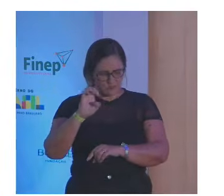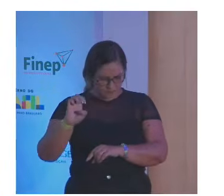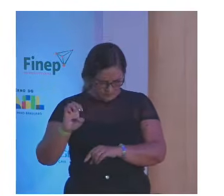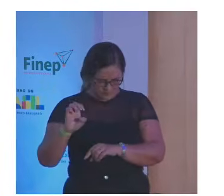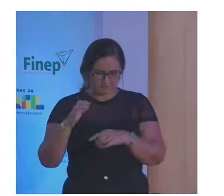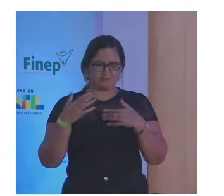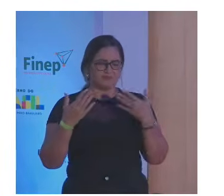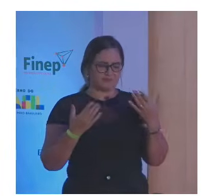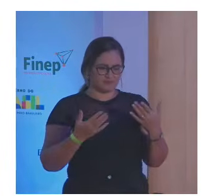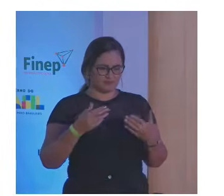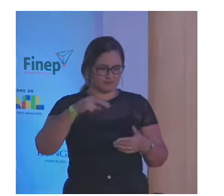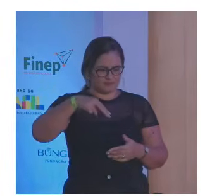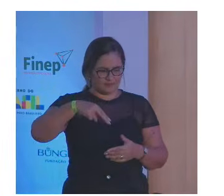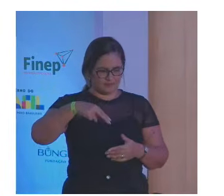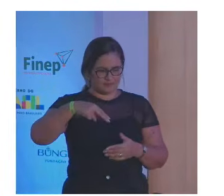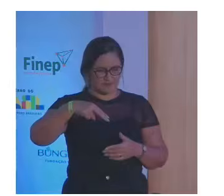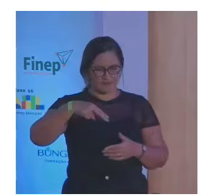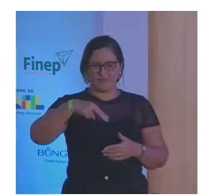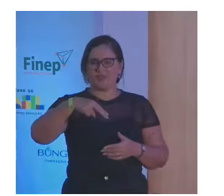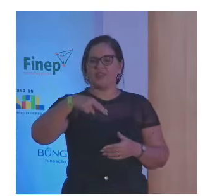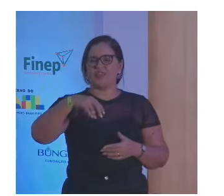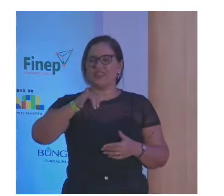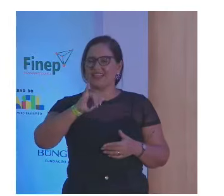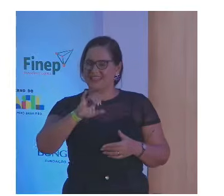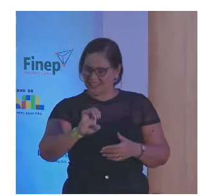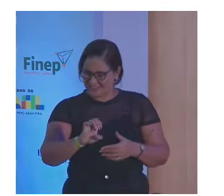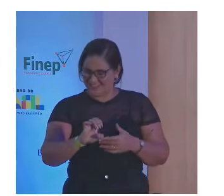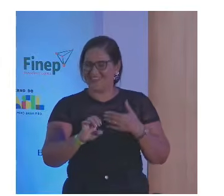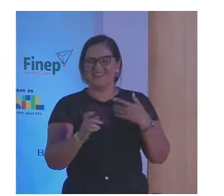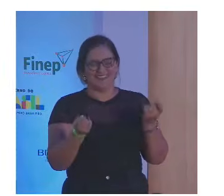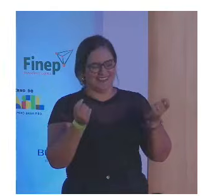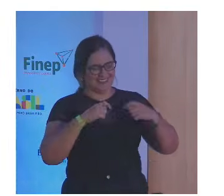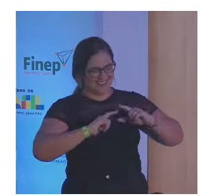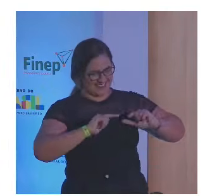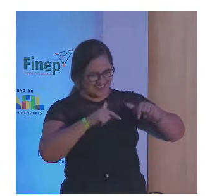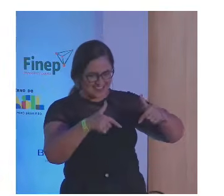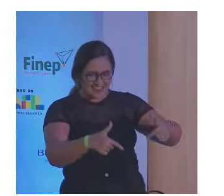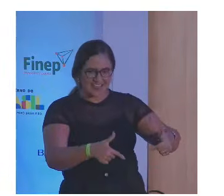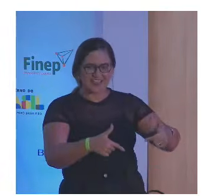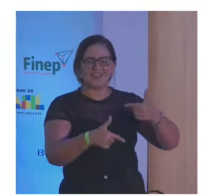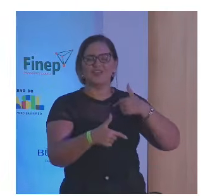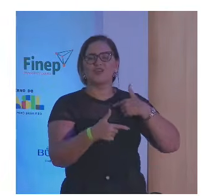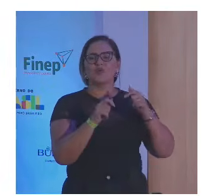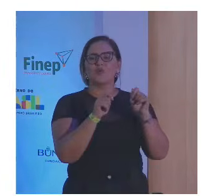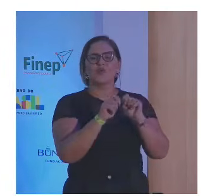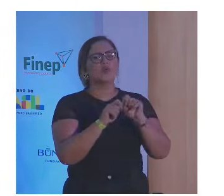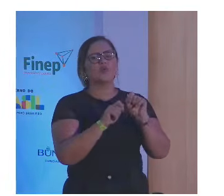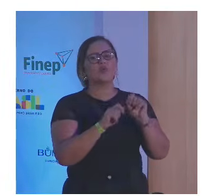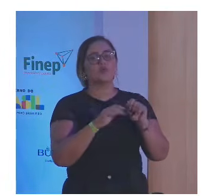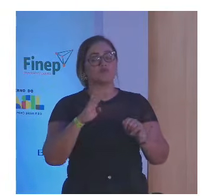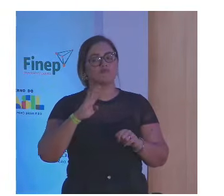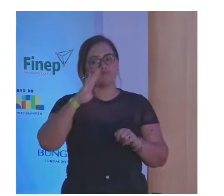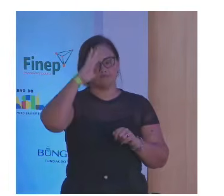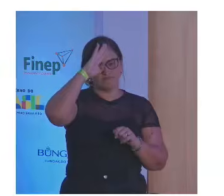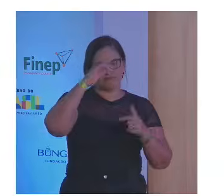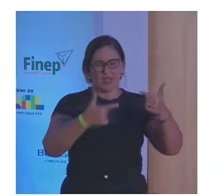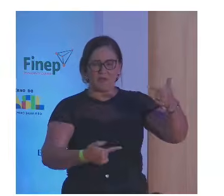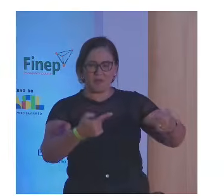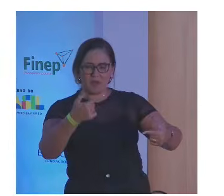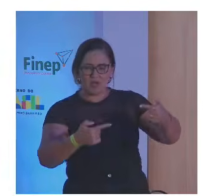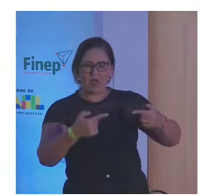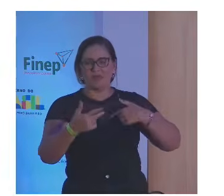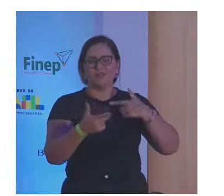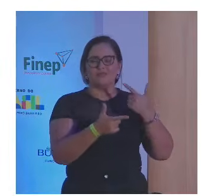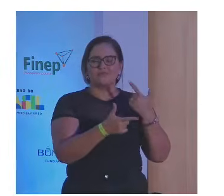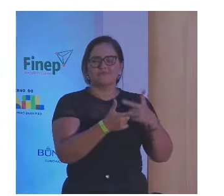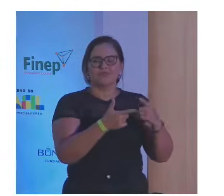1997, na qual os países agora deixam de exercer os seus poderes coercivos, ou seja, os militares, a guerra e etc.,